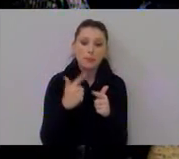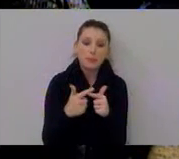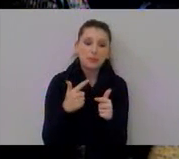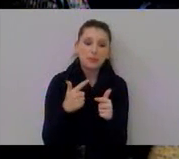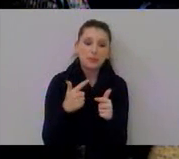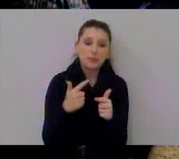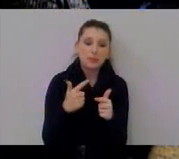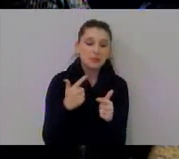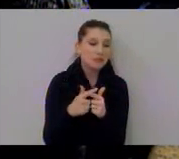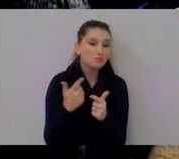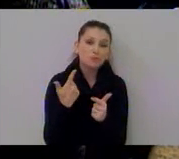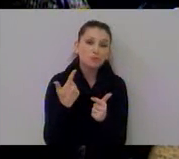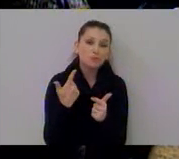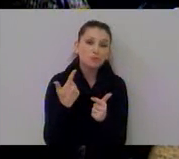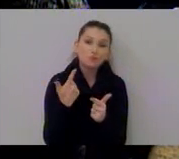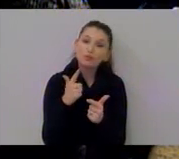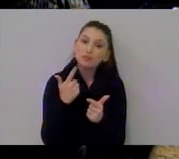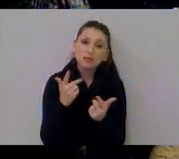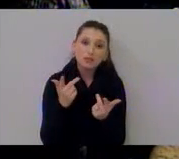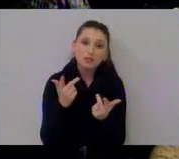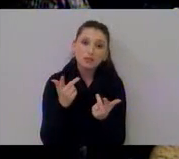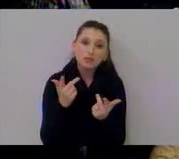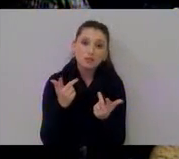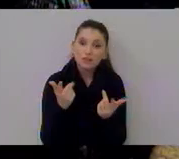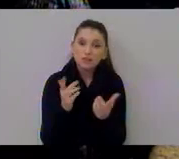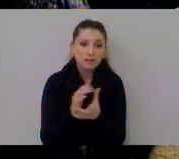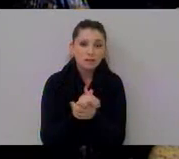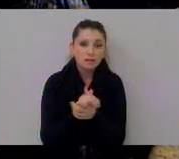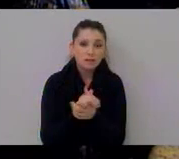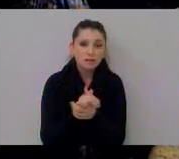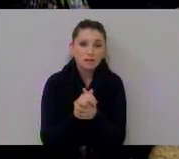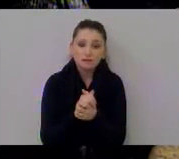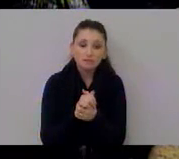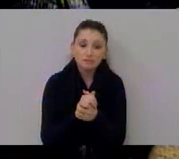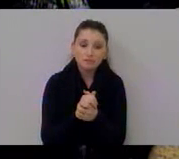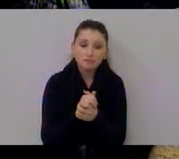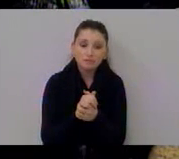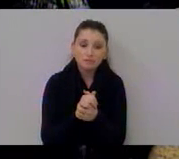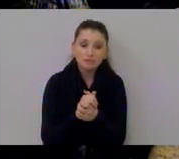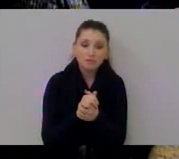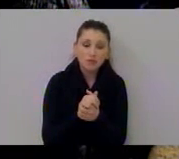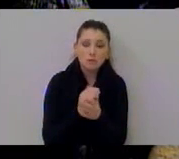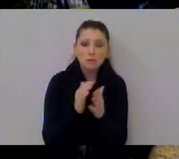uma estrutura de uma escola em madeira, com